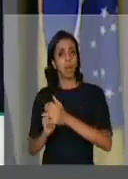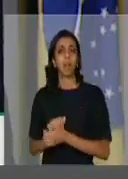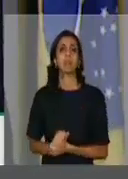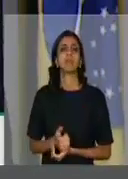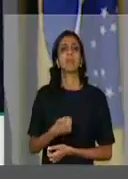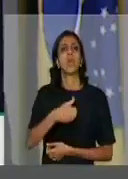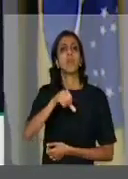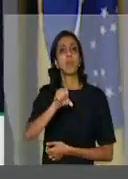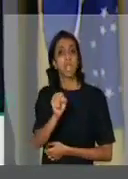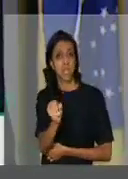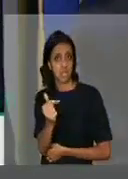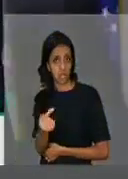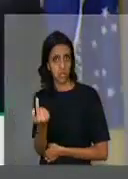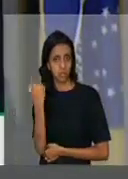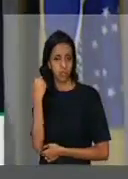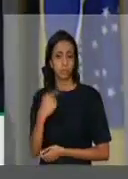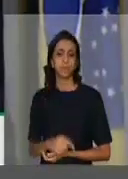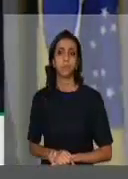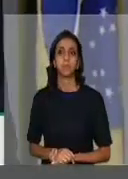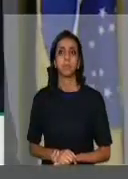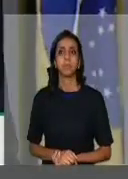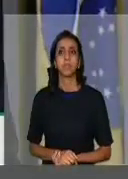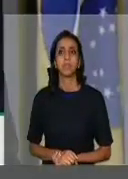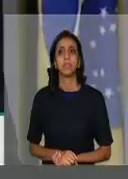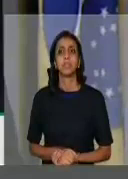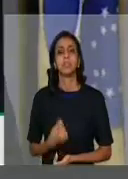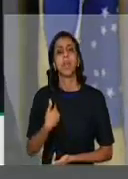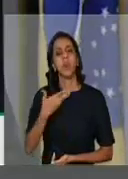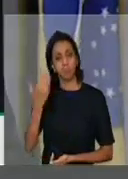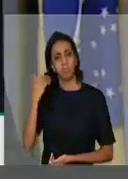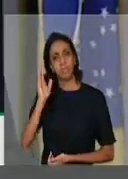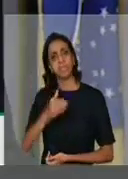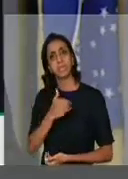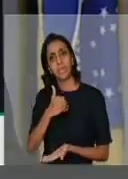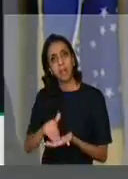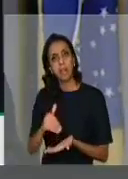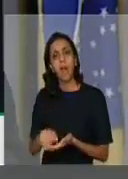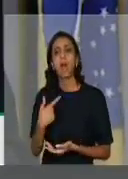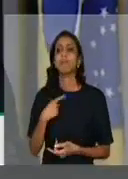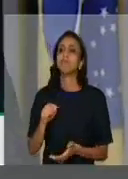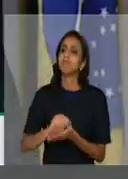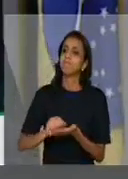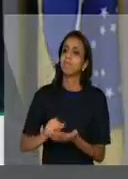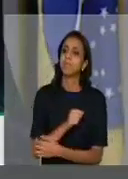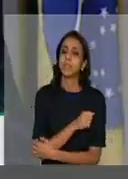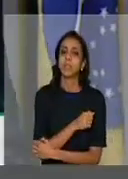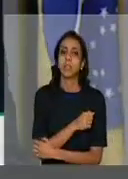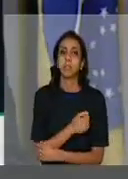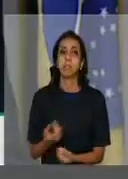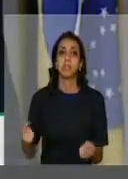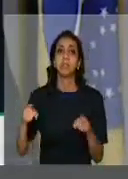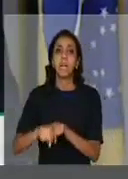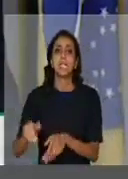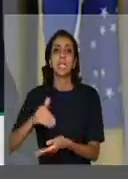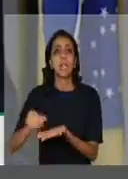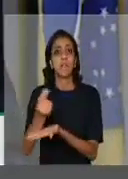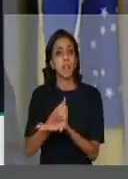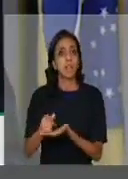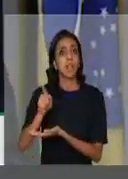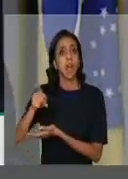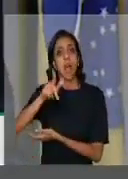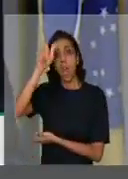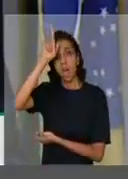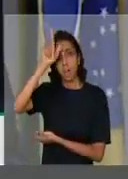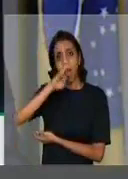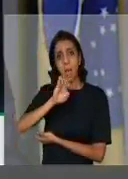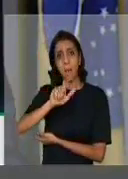em 1987. Quando secretário, fiz um convênio com a Secretaria de Fazenda de Berlim, na